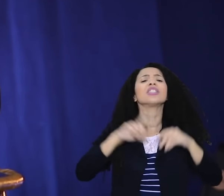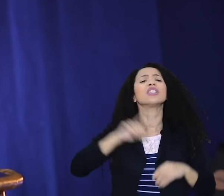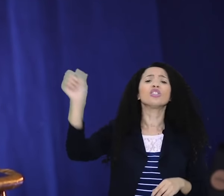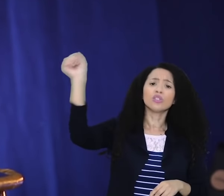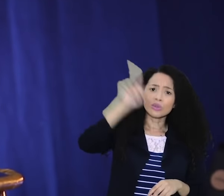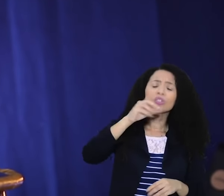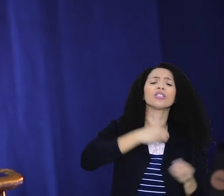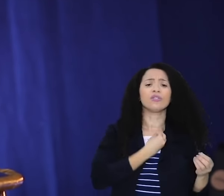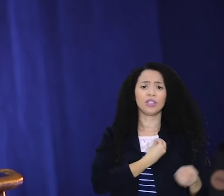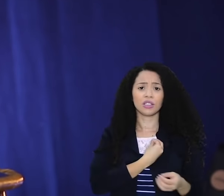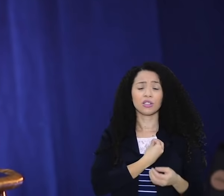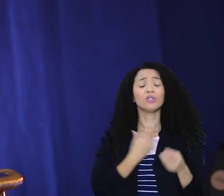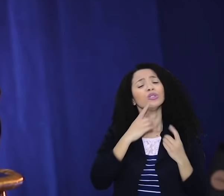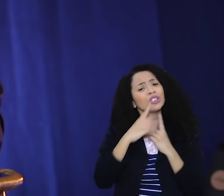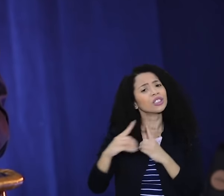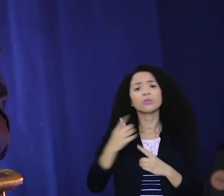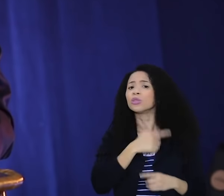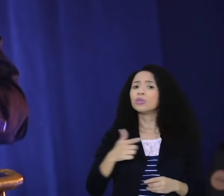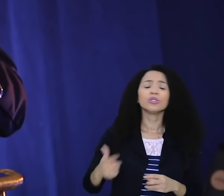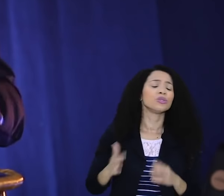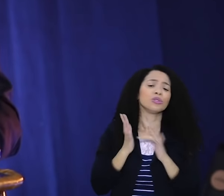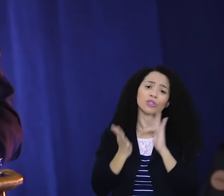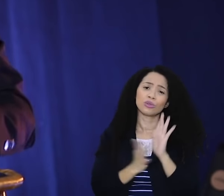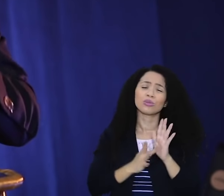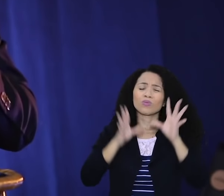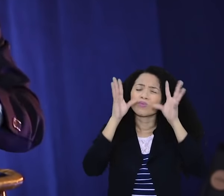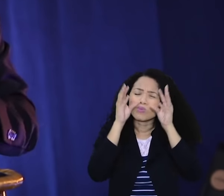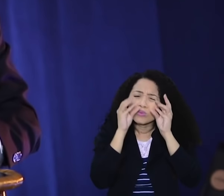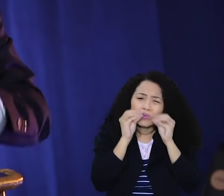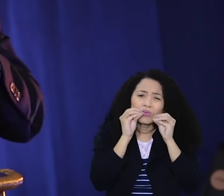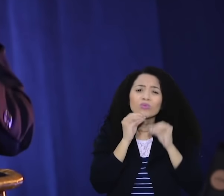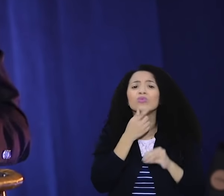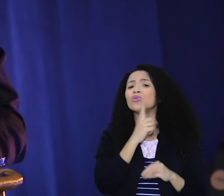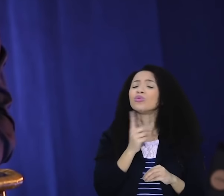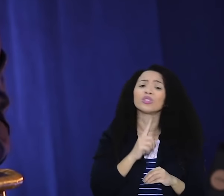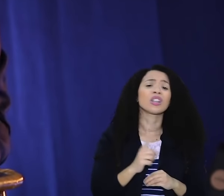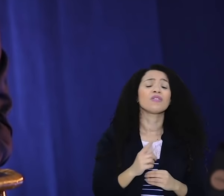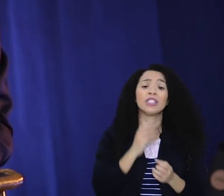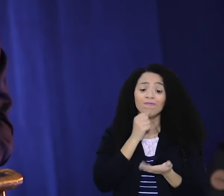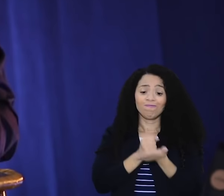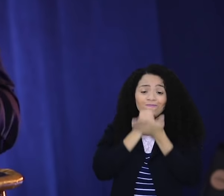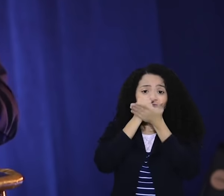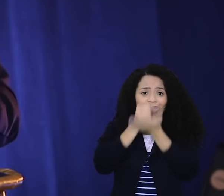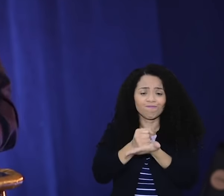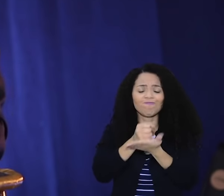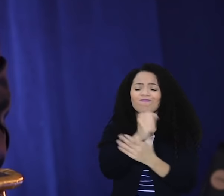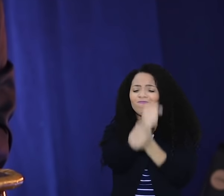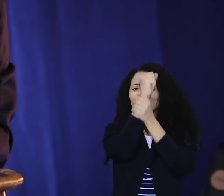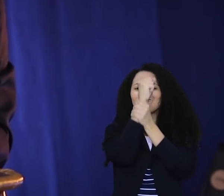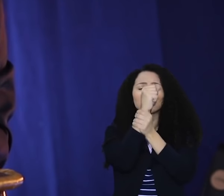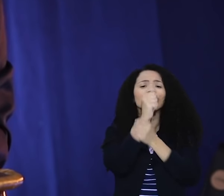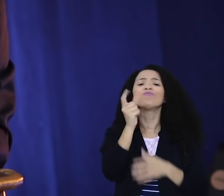Esses discípulos que nesse momento estavam sem Jesus, o texto diz que estava escuro e eles não estavam seguros naquela jornada durante a